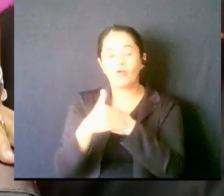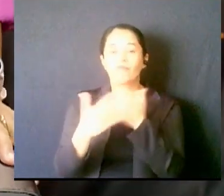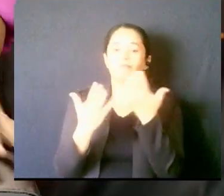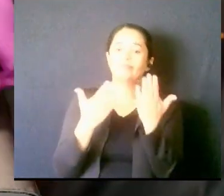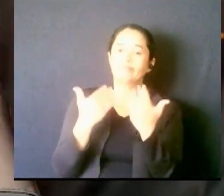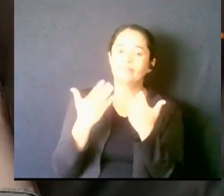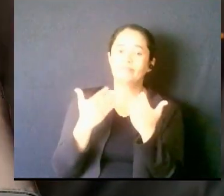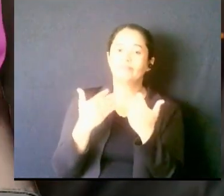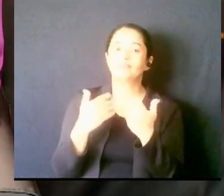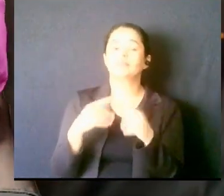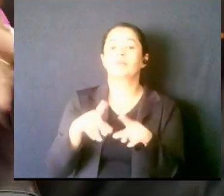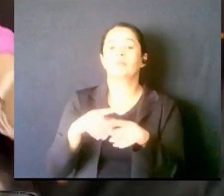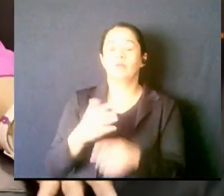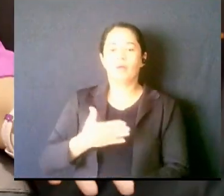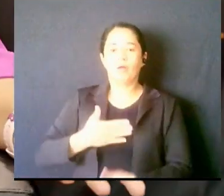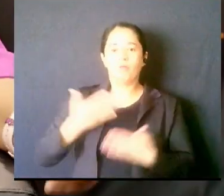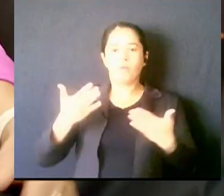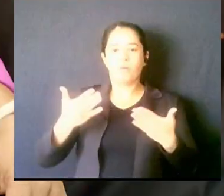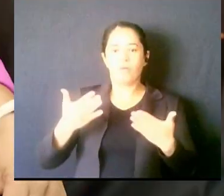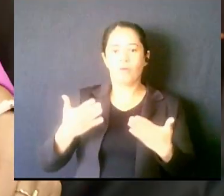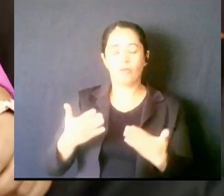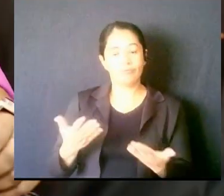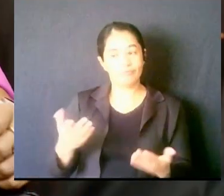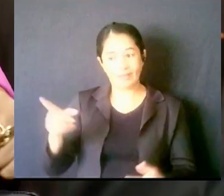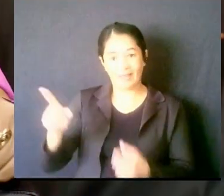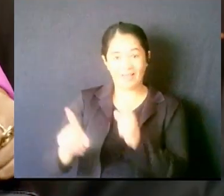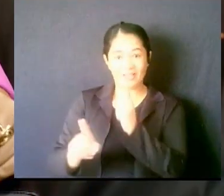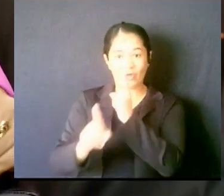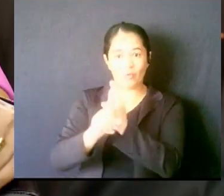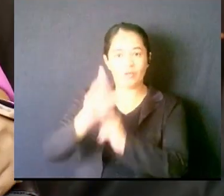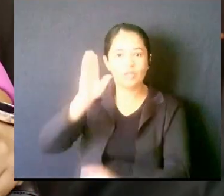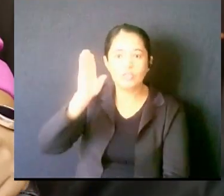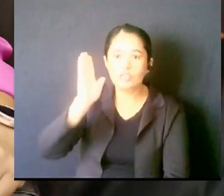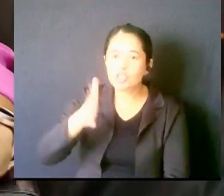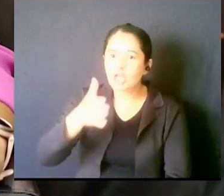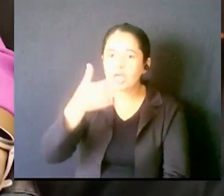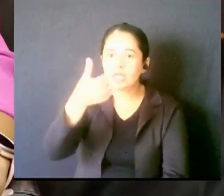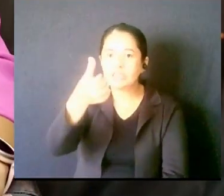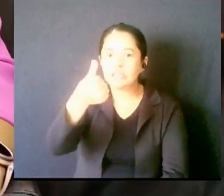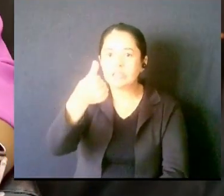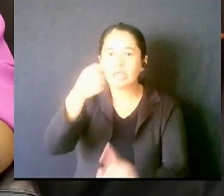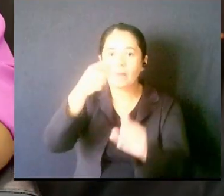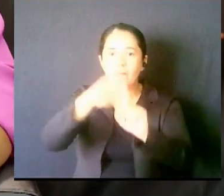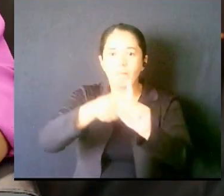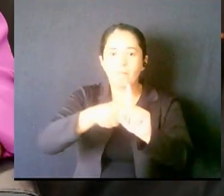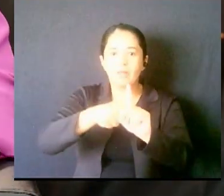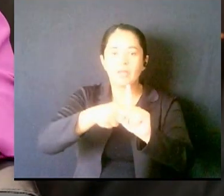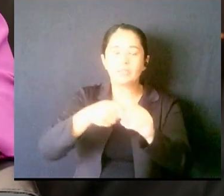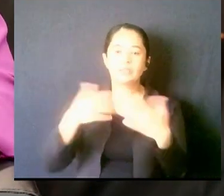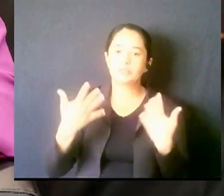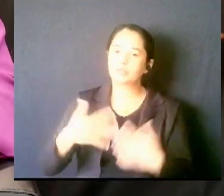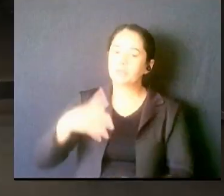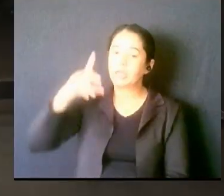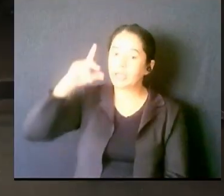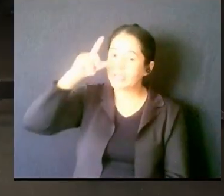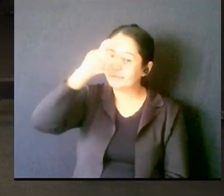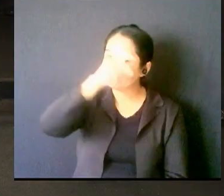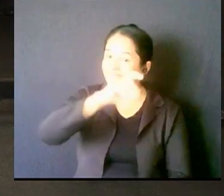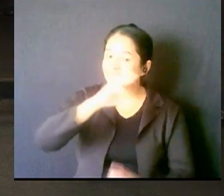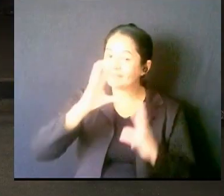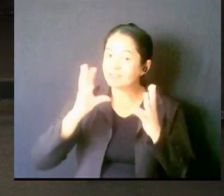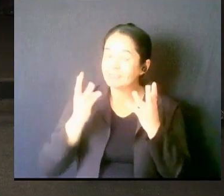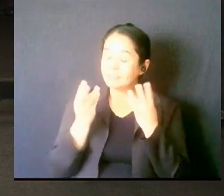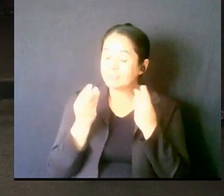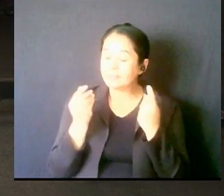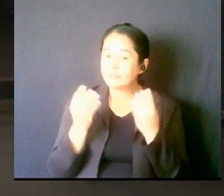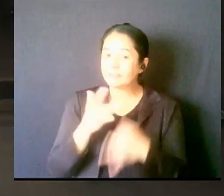O susto. Você vê, ela descobriu a gravidez com 6 meses. E isso é muito delicado e complicado para a saúde da mãe